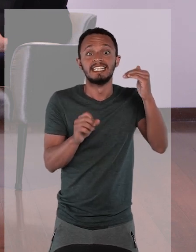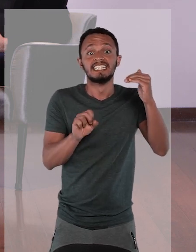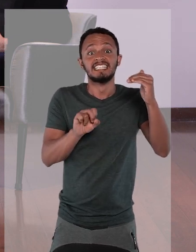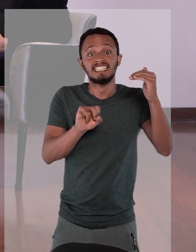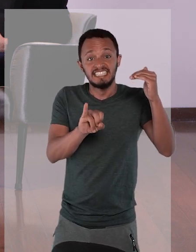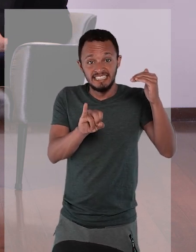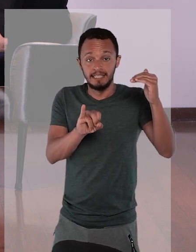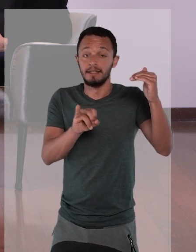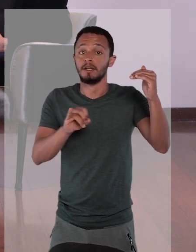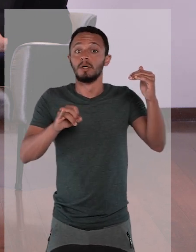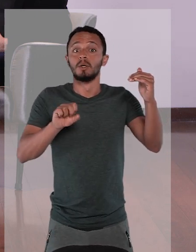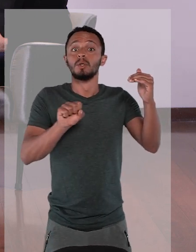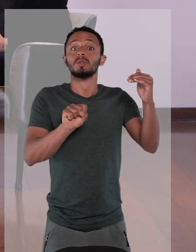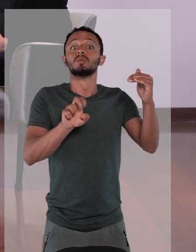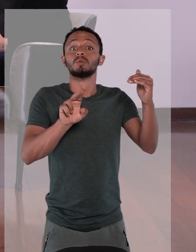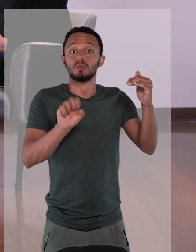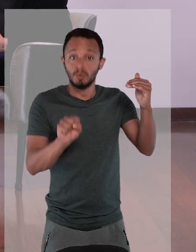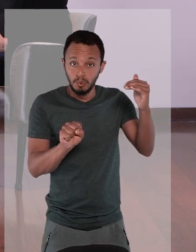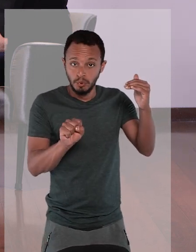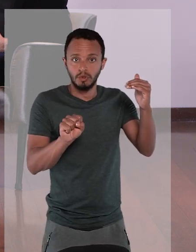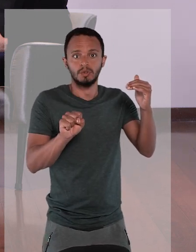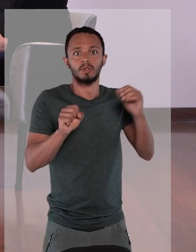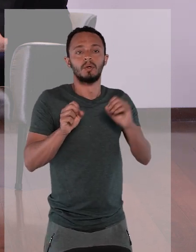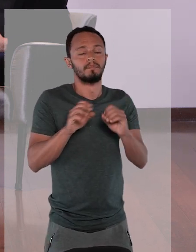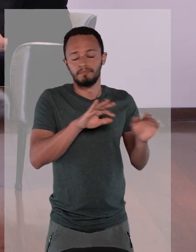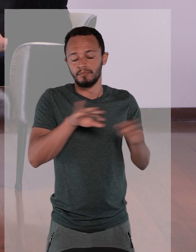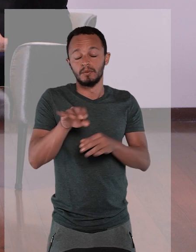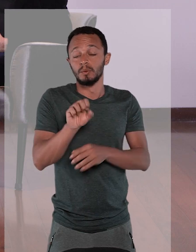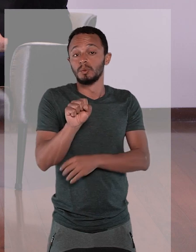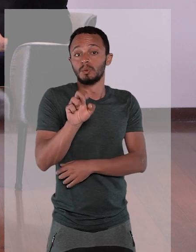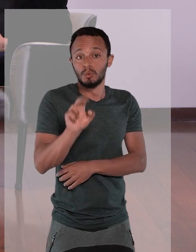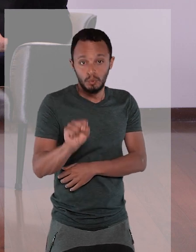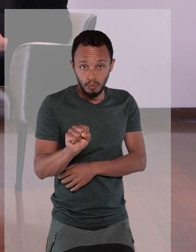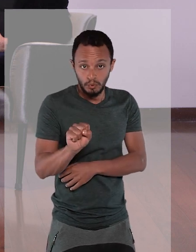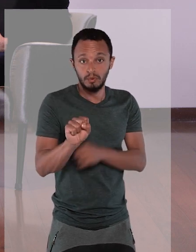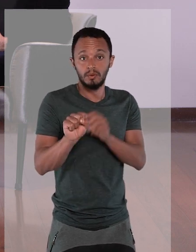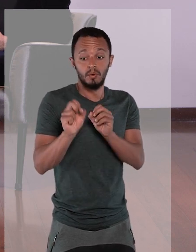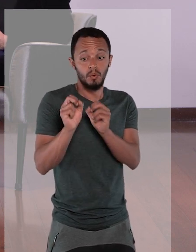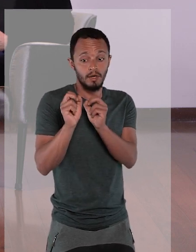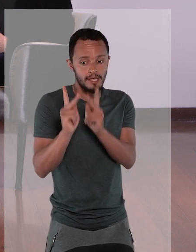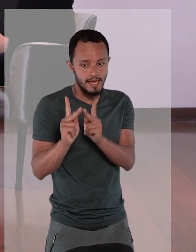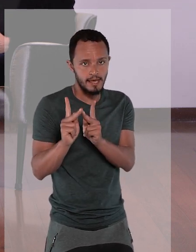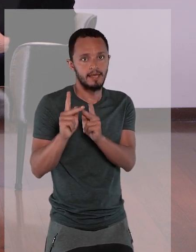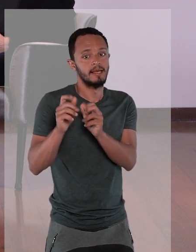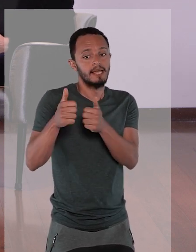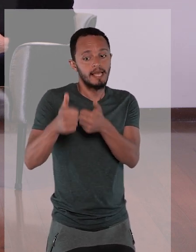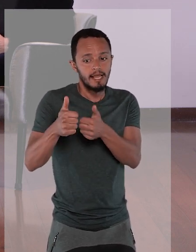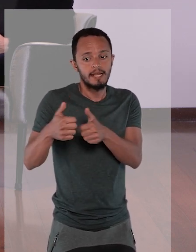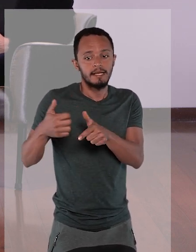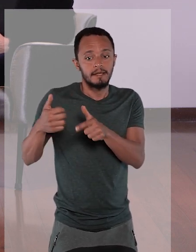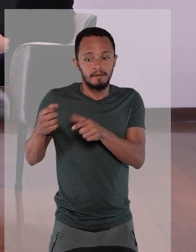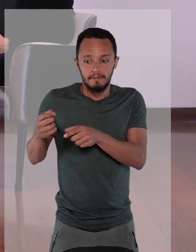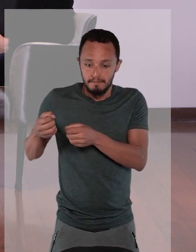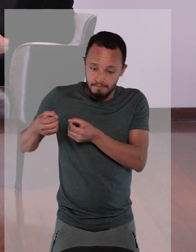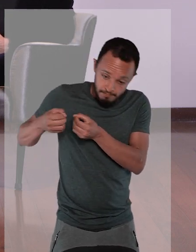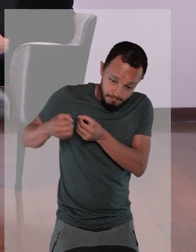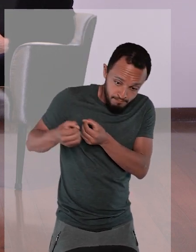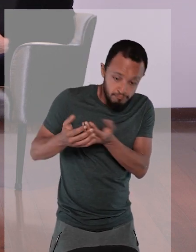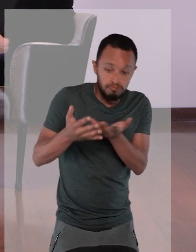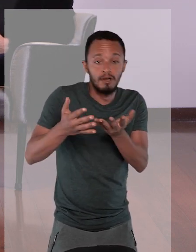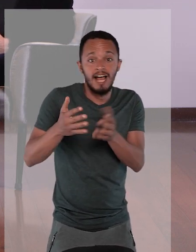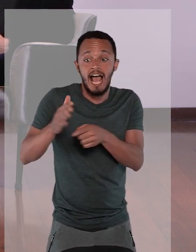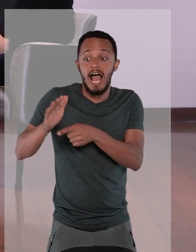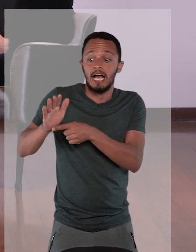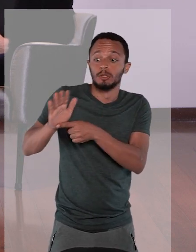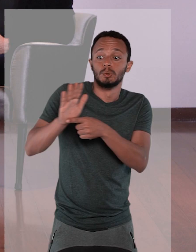o SUS será a grande arma. Nós temos 2 armas poderosas para enfrentar a tragédia que chega. O SUS e